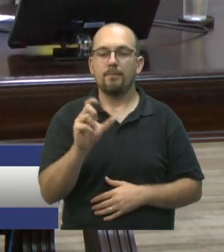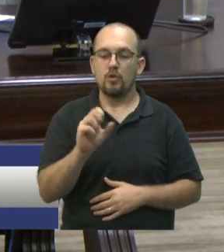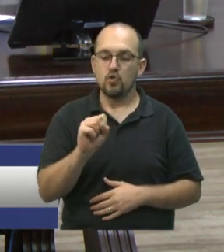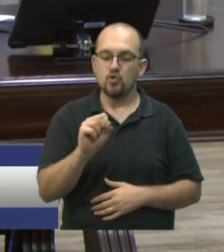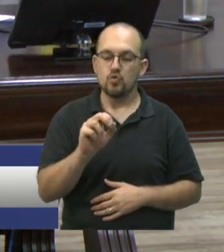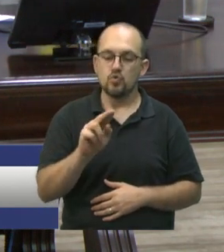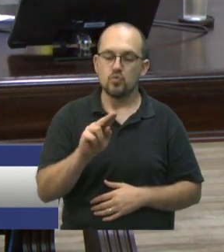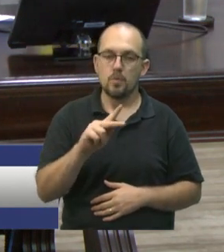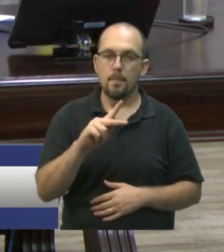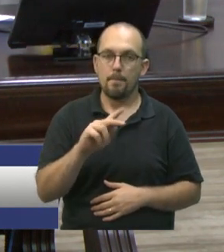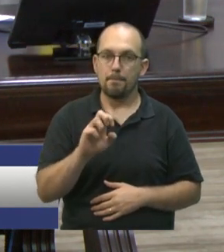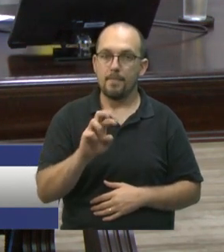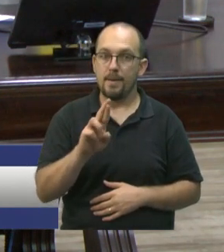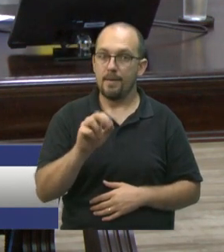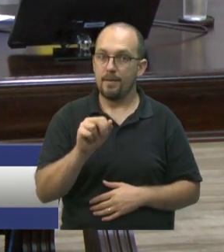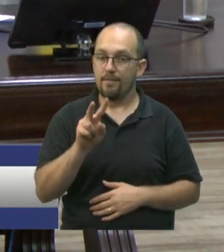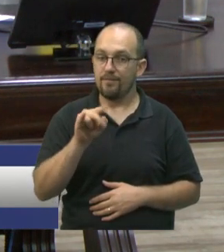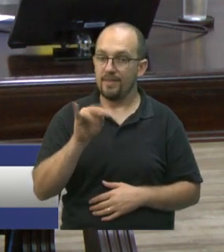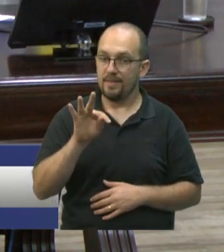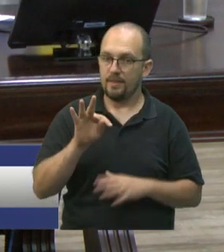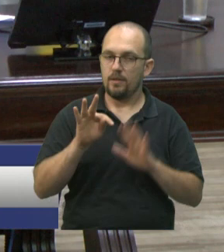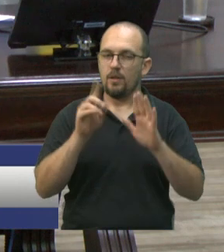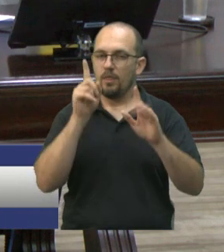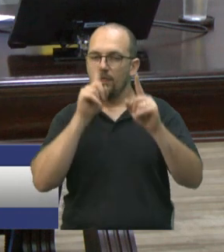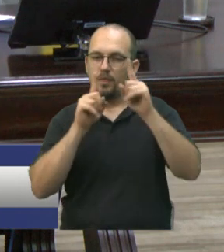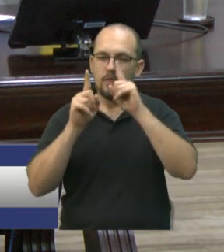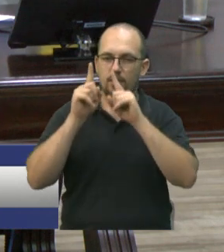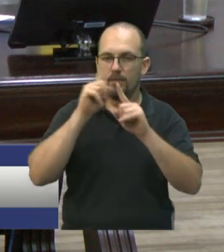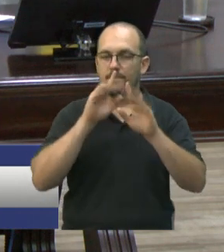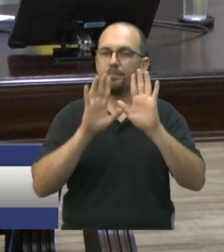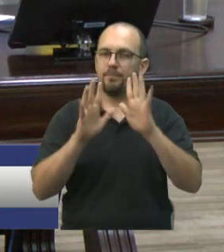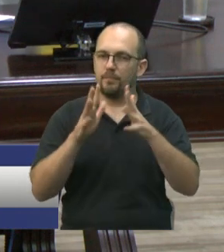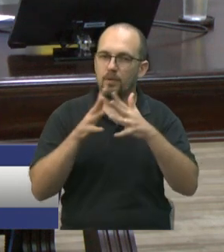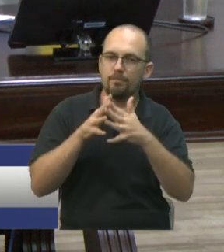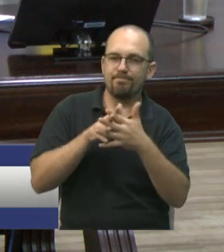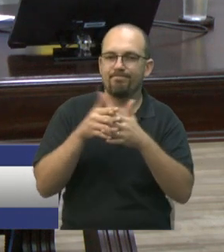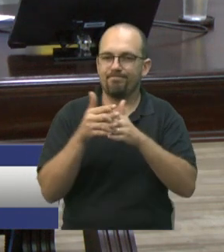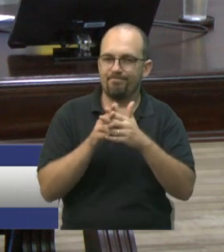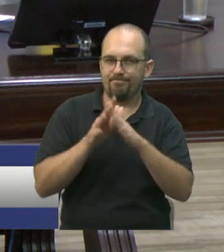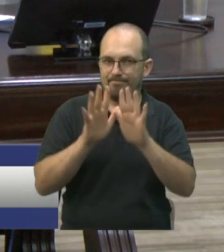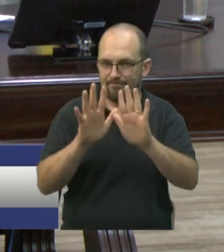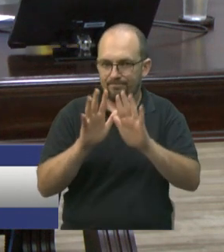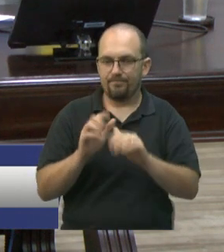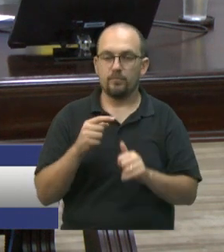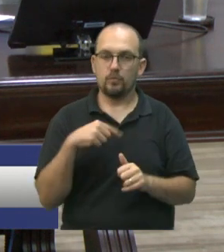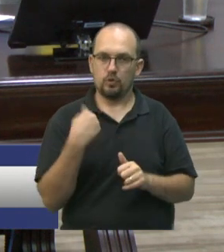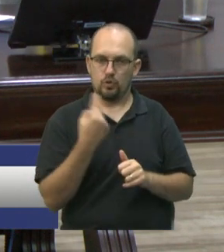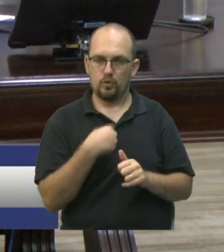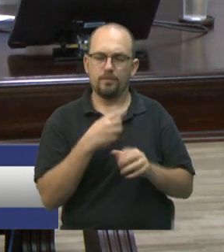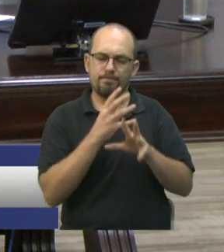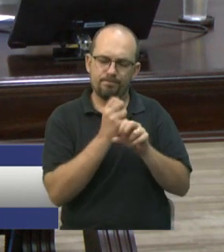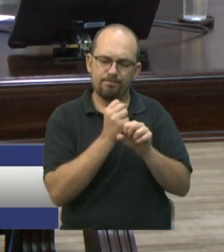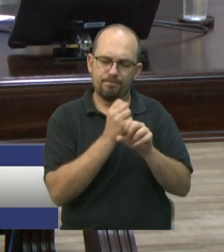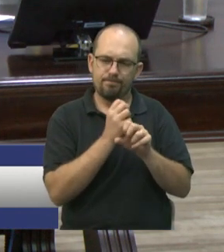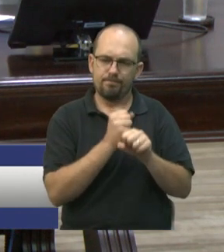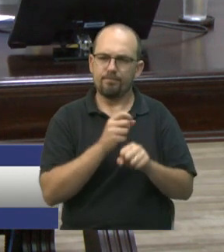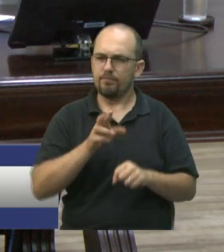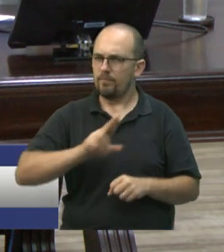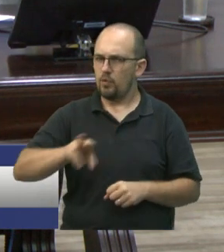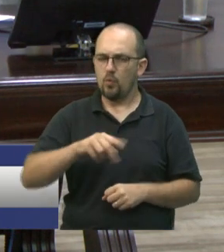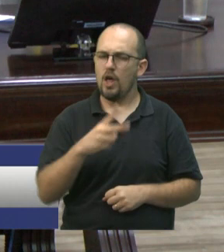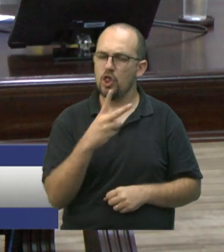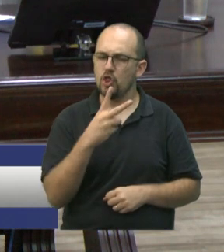alguns enganos, lei de enganos aqui, tá? Então, em relação a isso, fizemos a conta rapidamente aqui, não são 200 milhões,